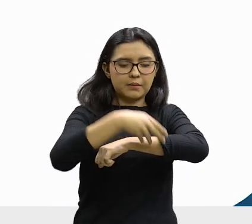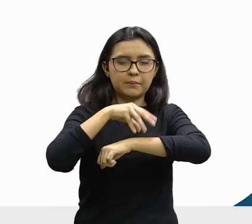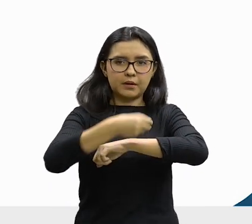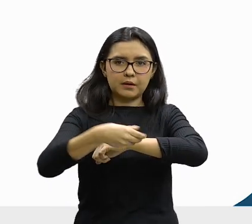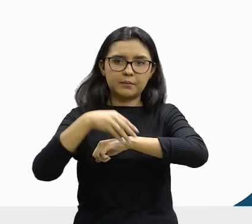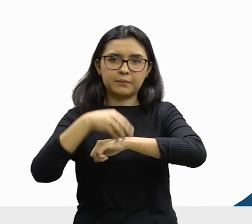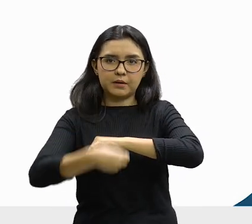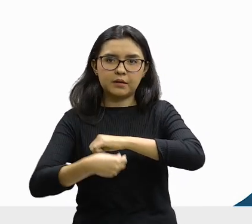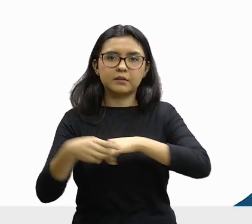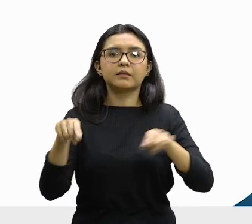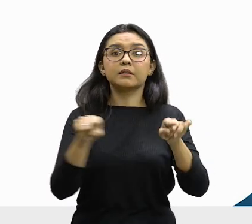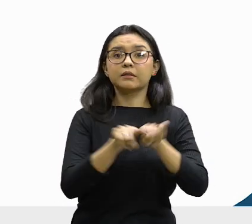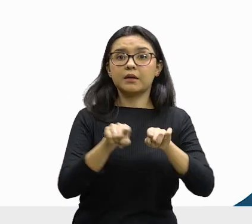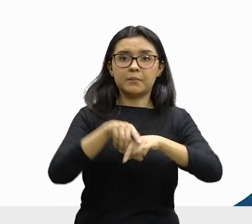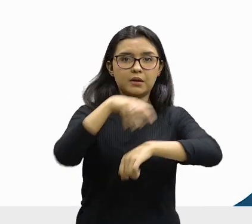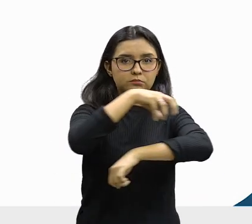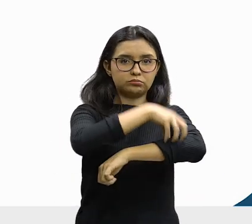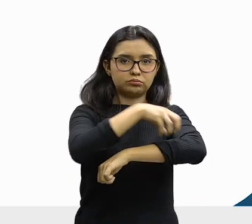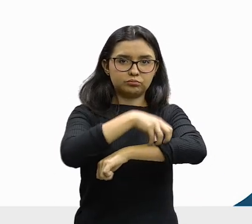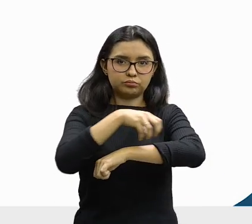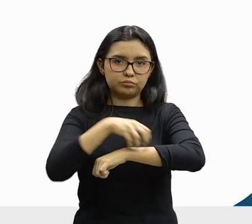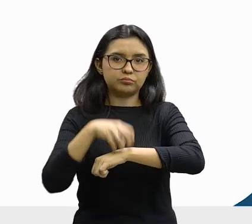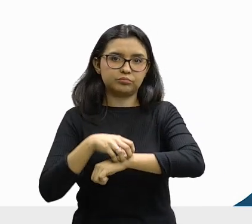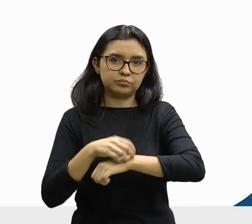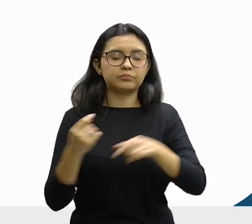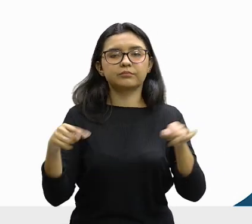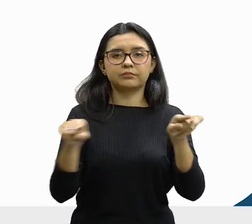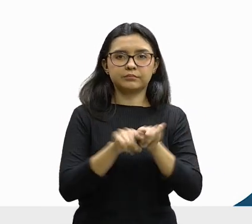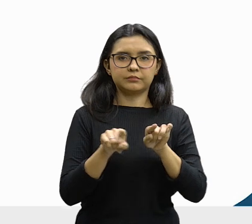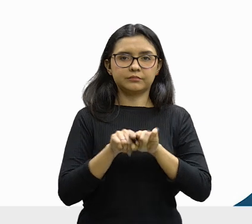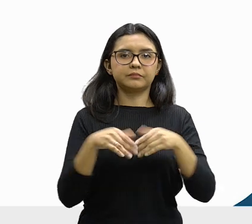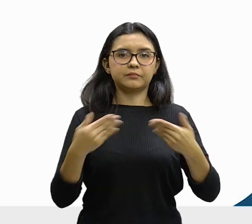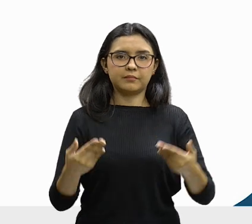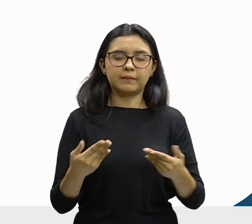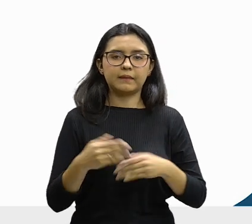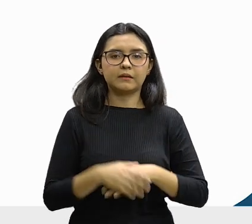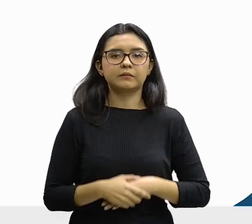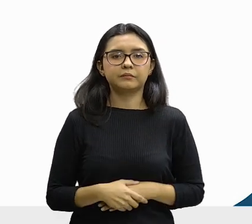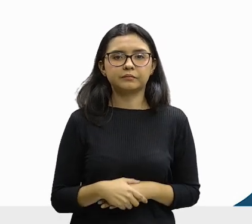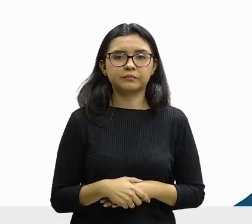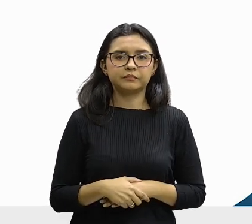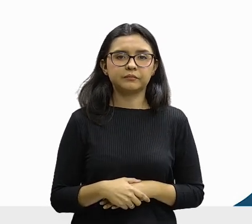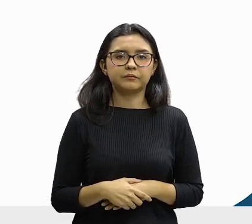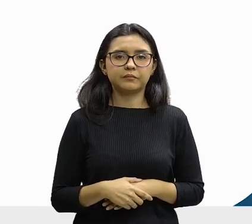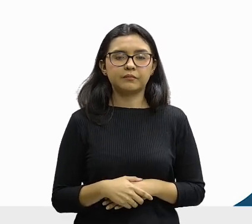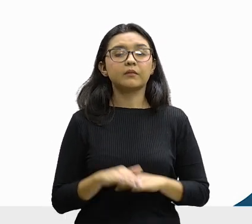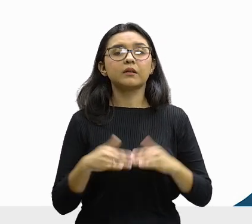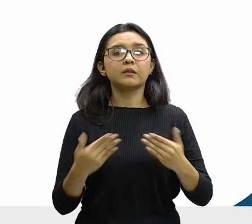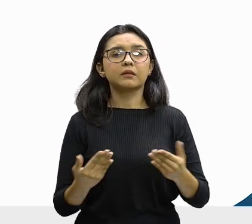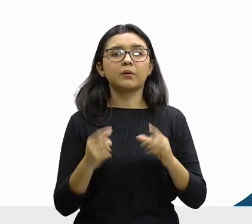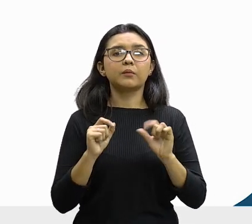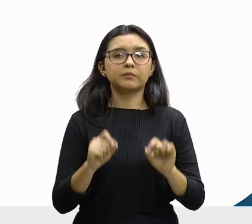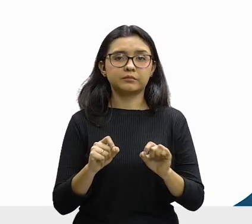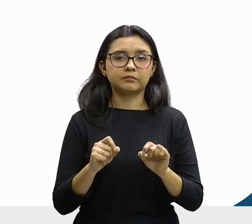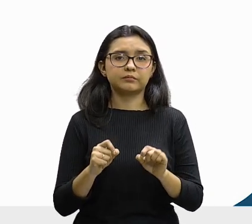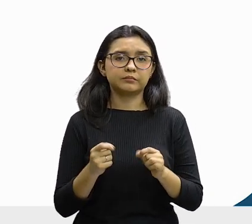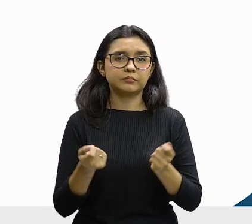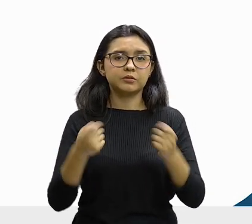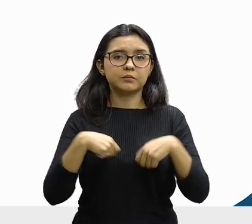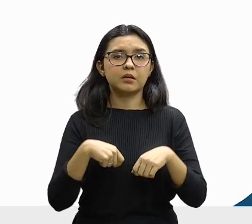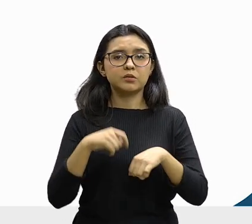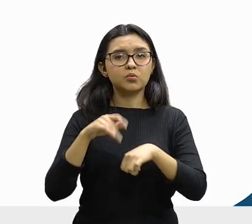são linfonodos que aparecem pelo corpo, tá? O nosso micobactério, obviamente lepre, ele causa então essa doença, que